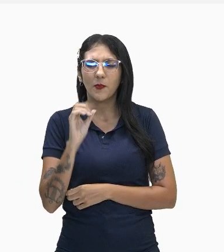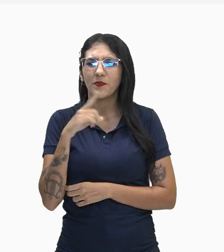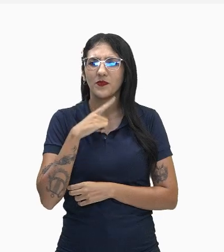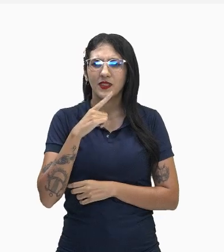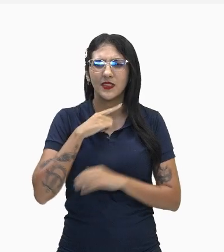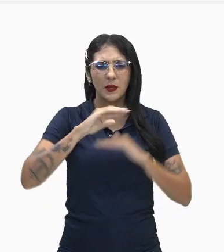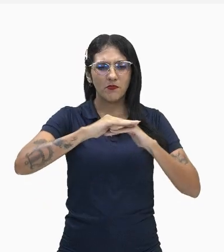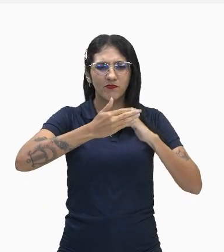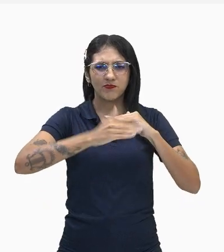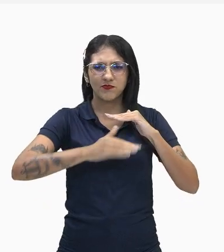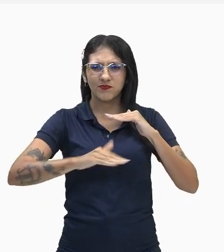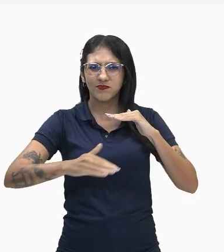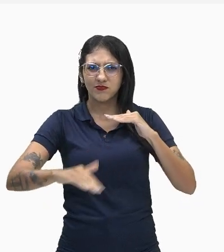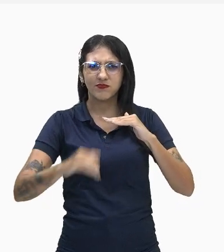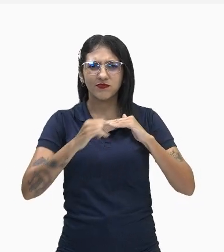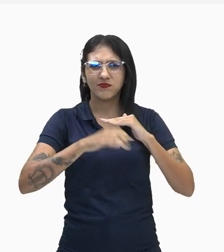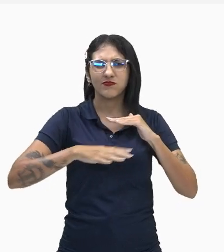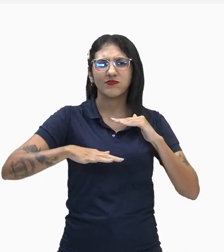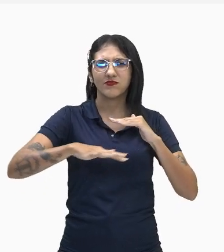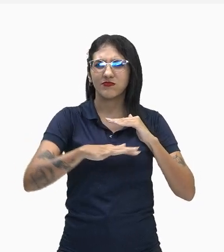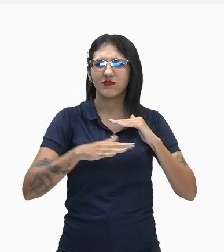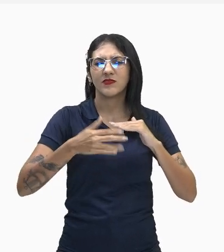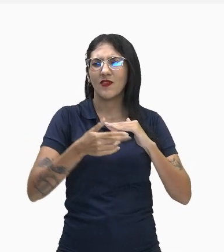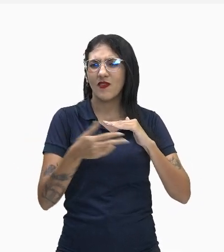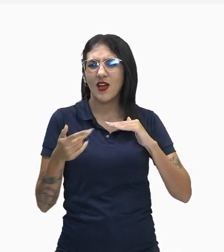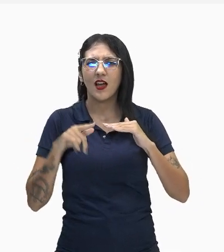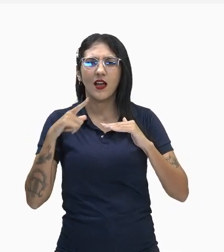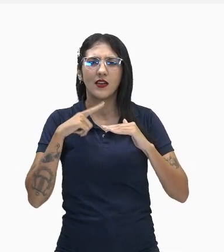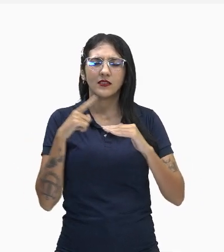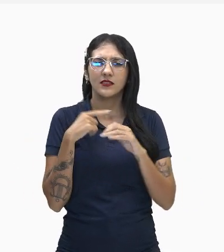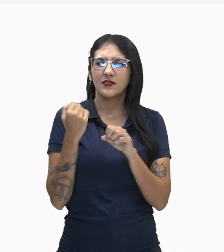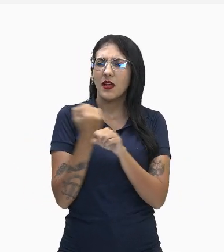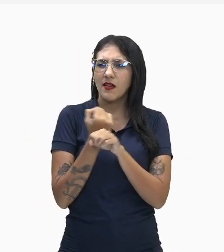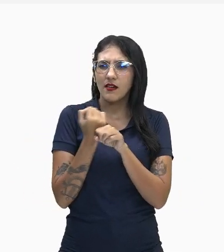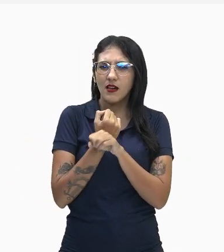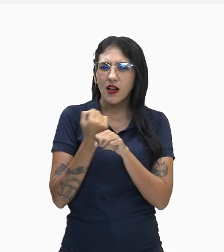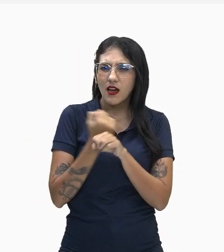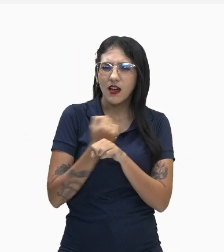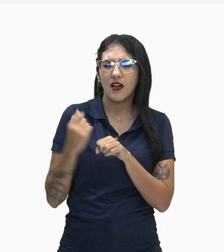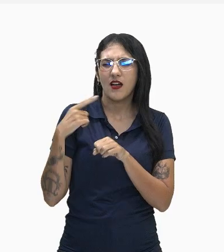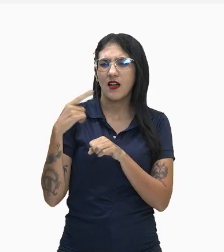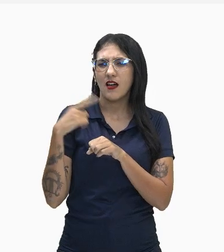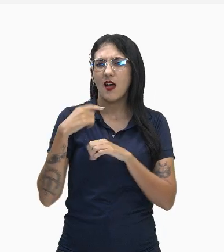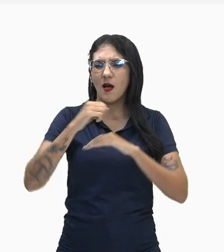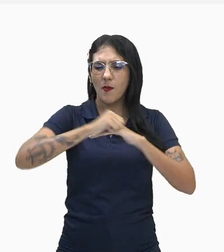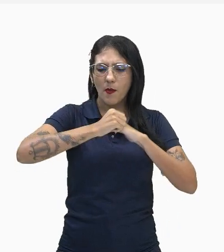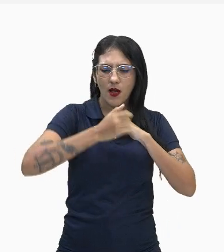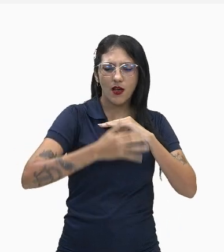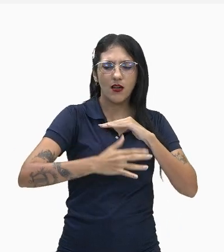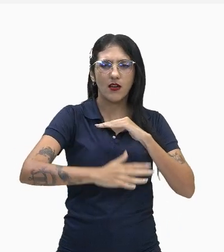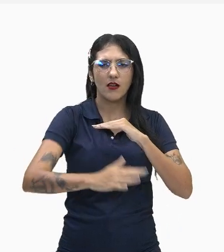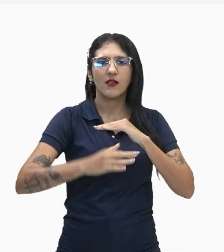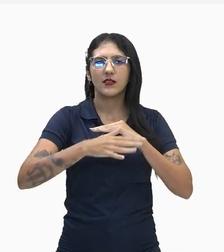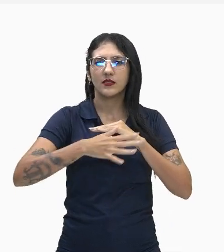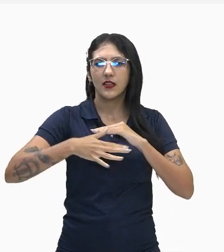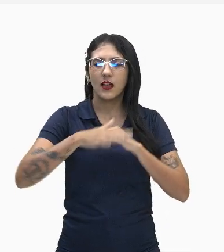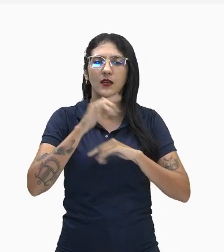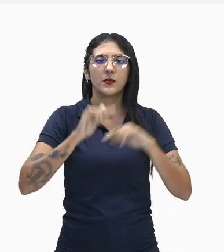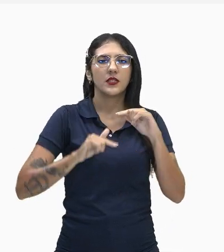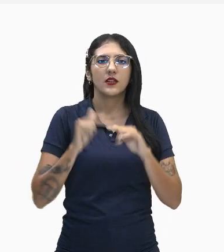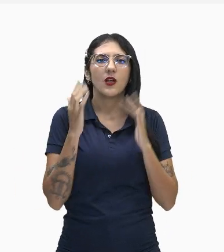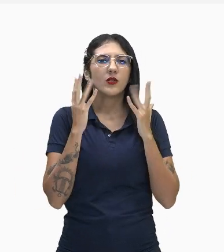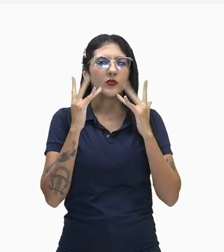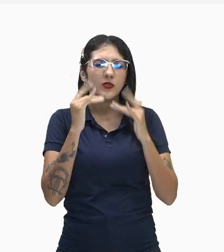de sedimentos, né, que foram se acumulando ali ao longo de muitos anos, né, a partir dos